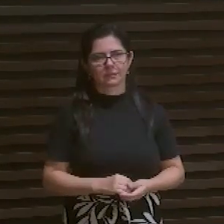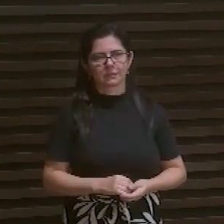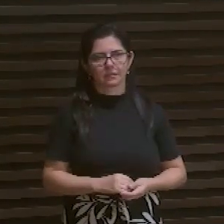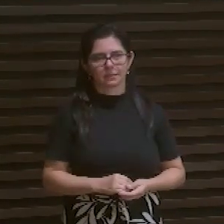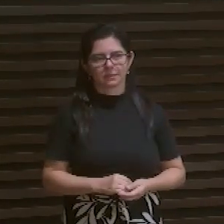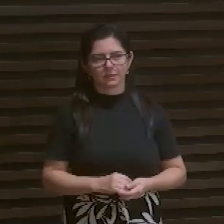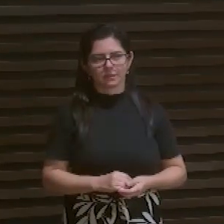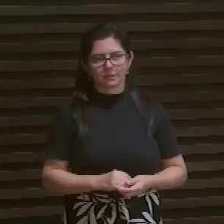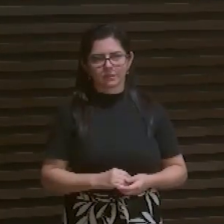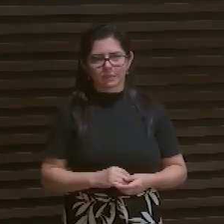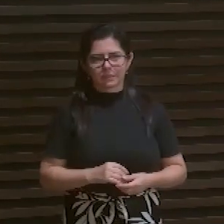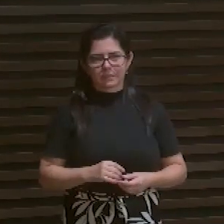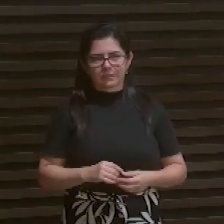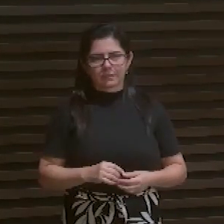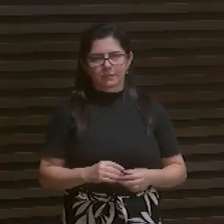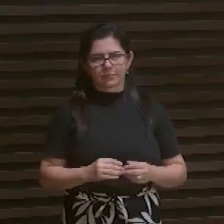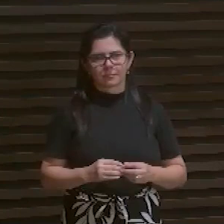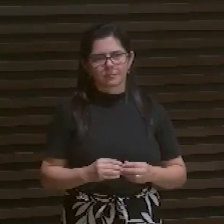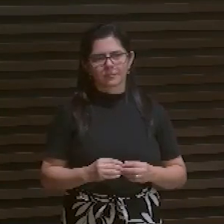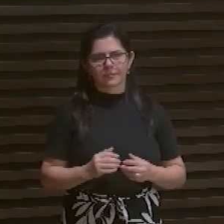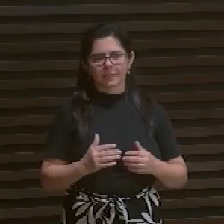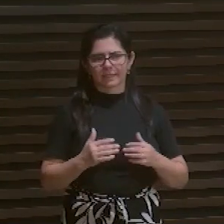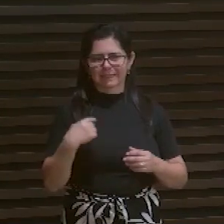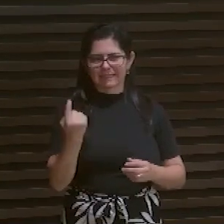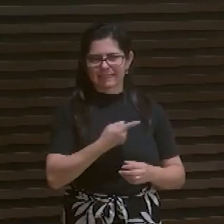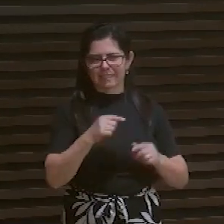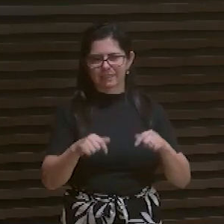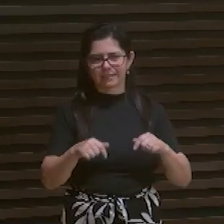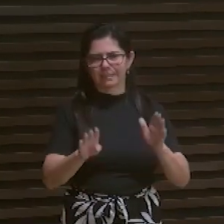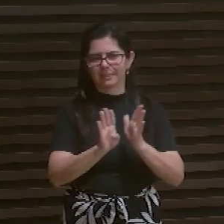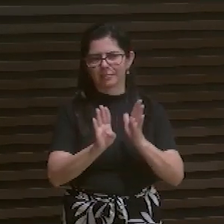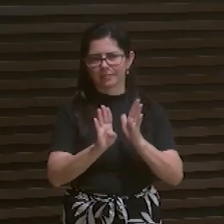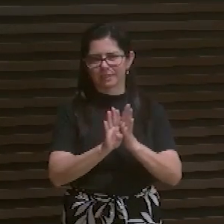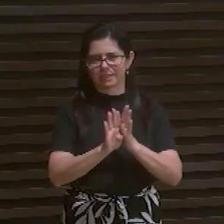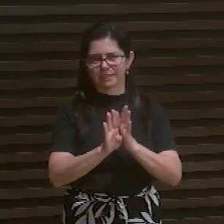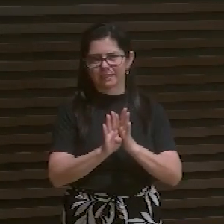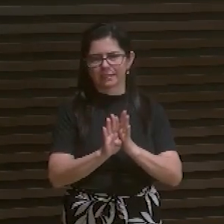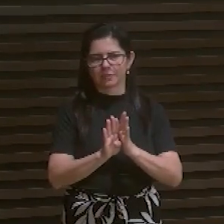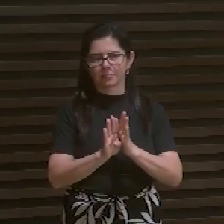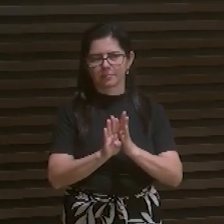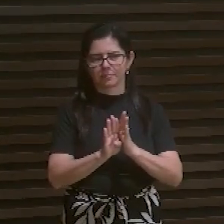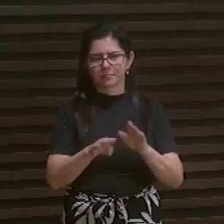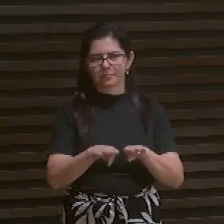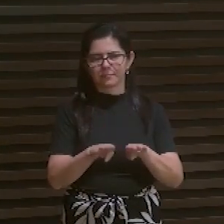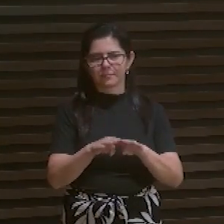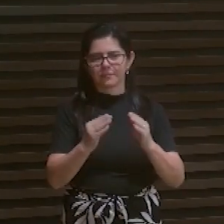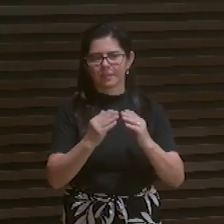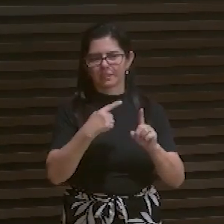Corinto. Então nós aqui, na primeira igreja batista, Avenida Paraná 76A, somos uma igreja de